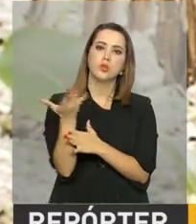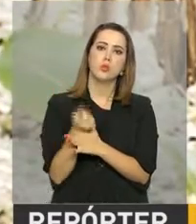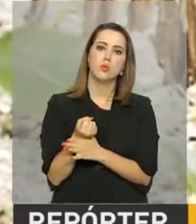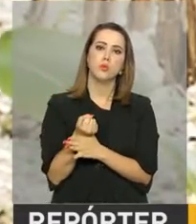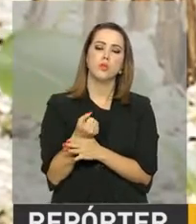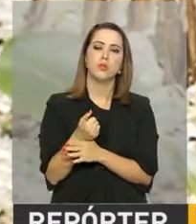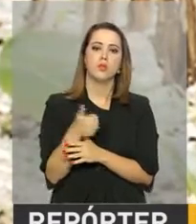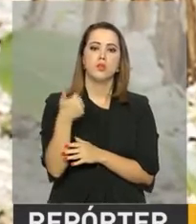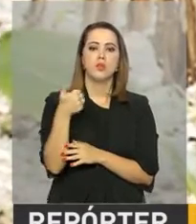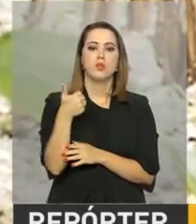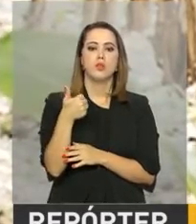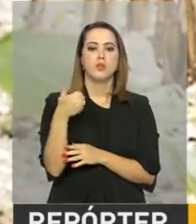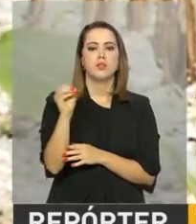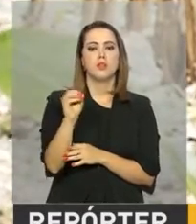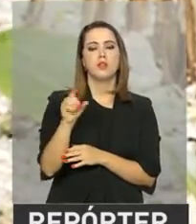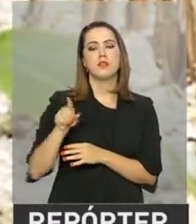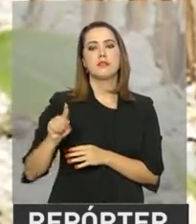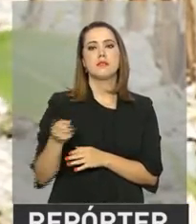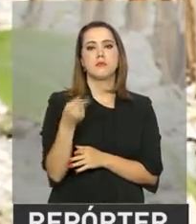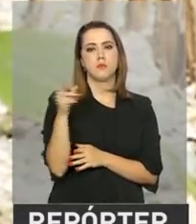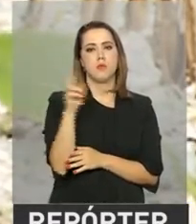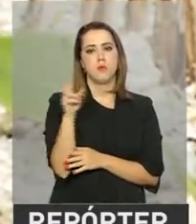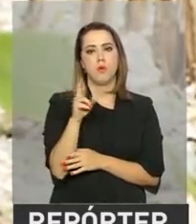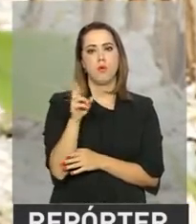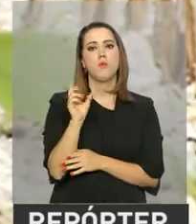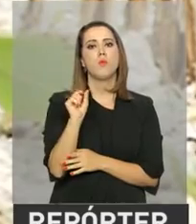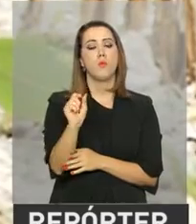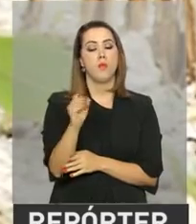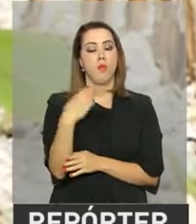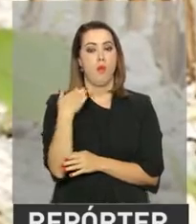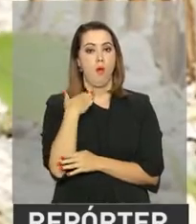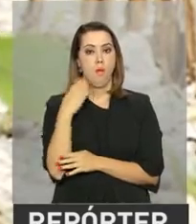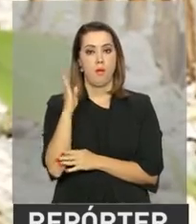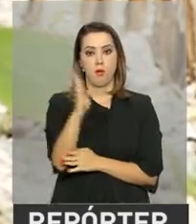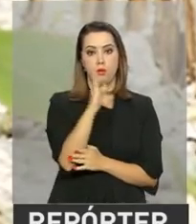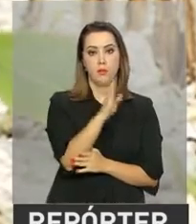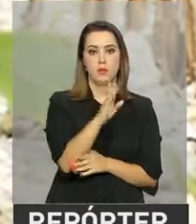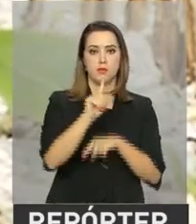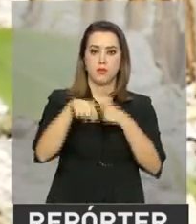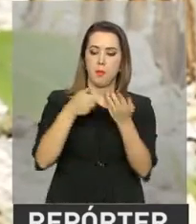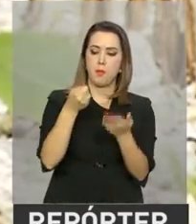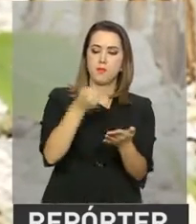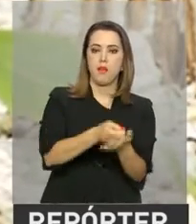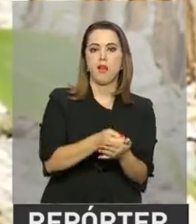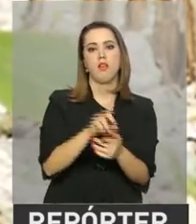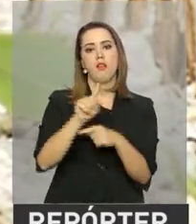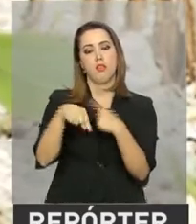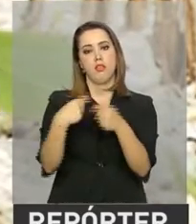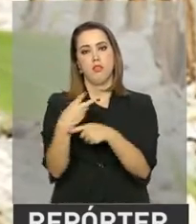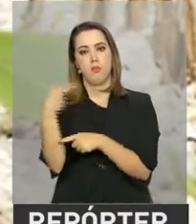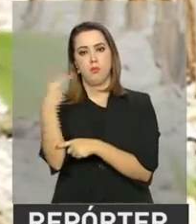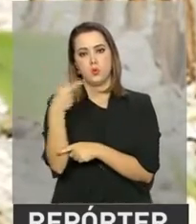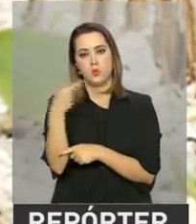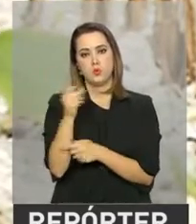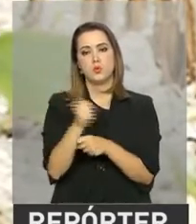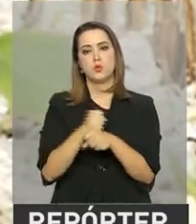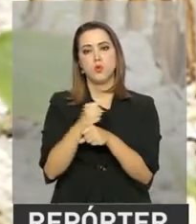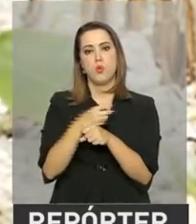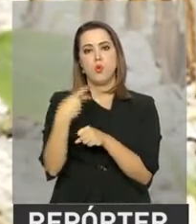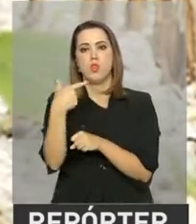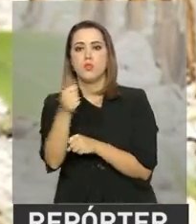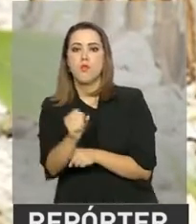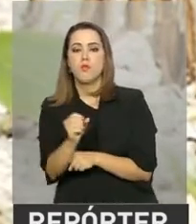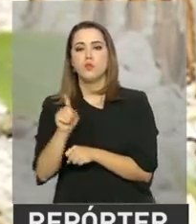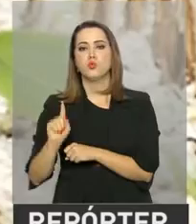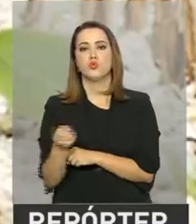10 mil reais do Banco do Brasil, da PRONAF, né? E paguei, e no segundo ano, peguei mais 20 mil. Fiz empréstimo